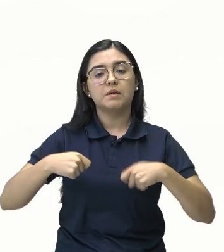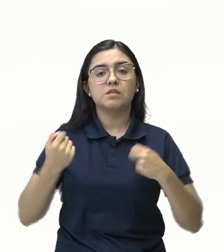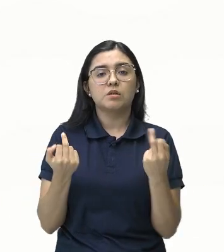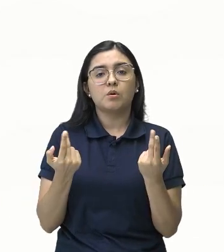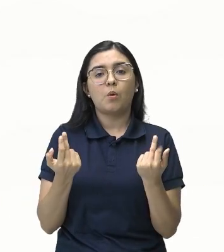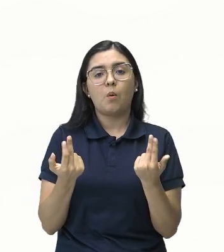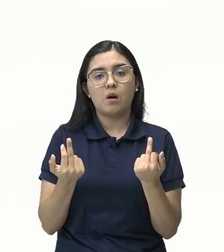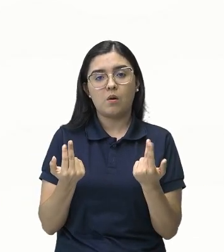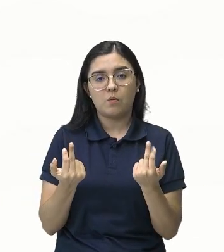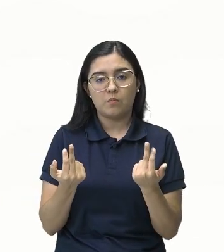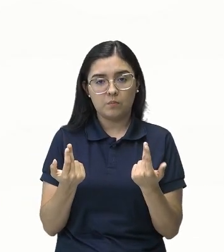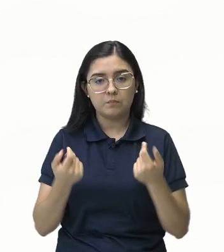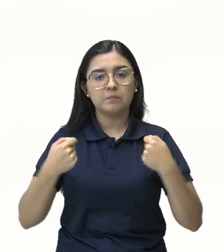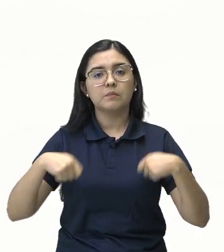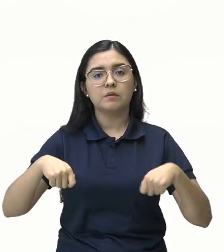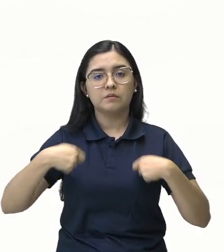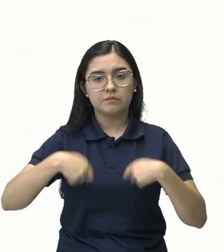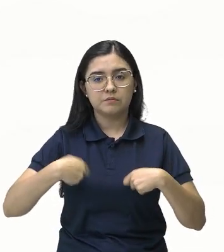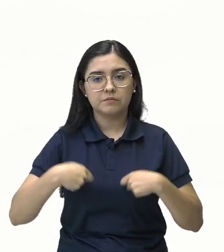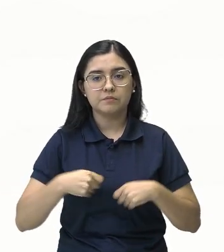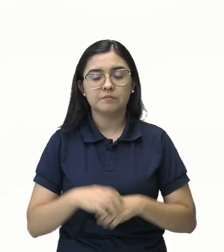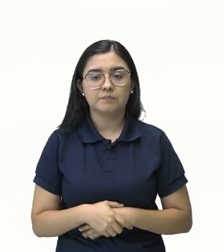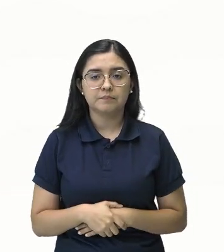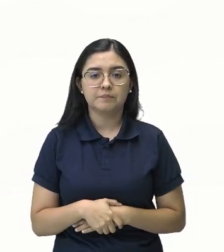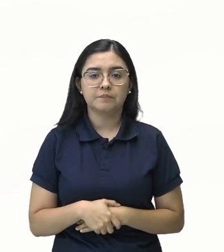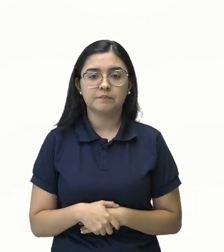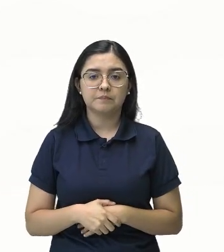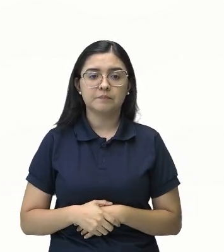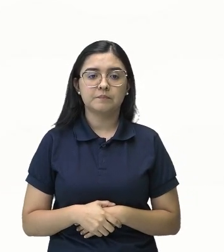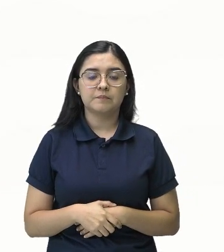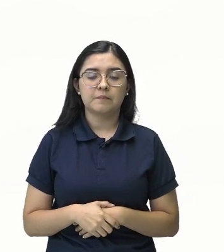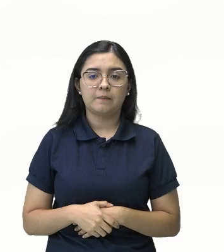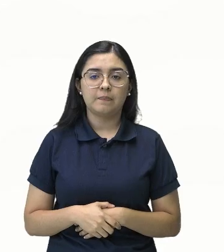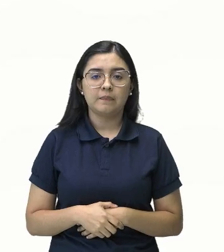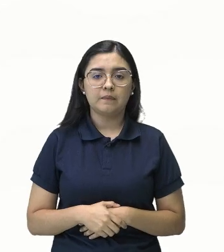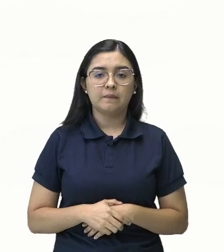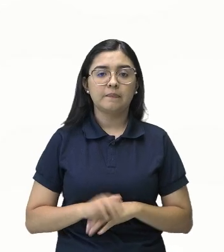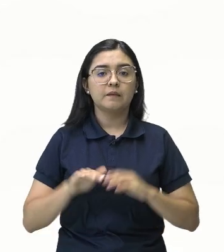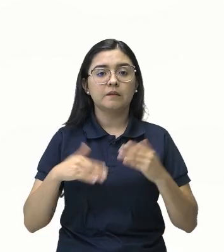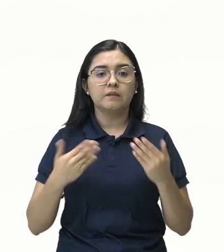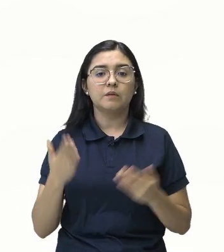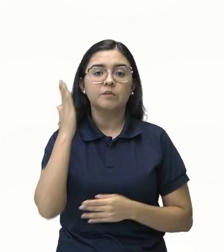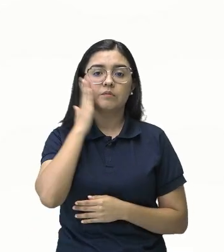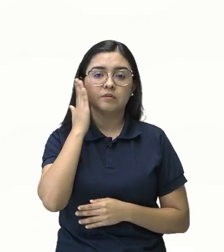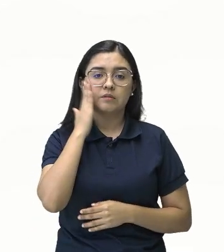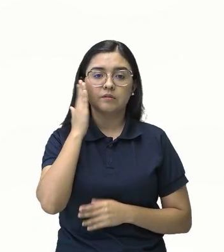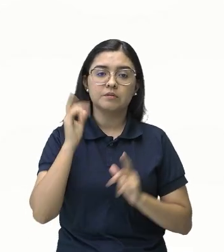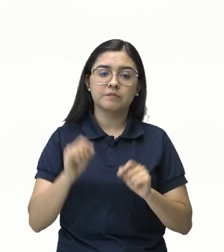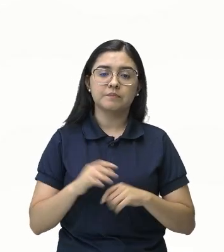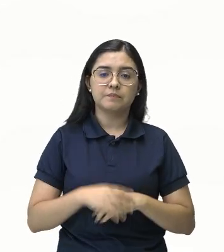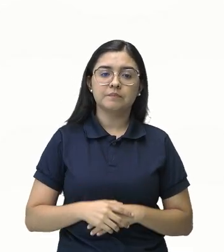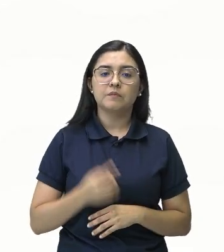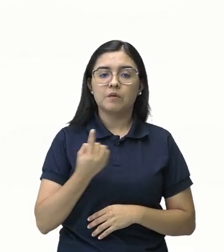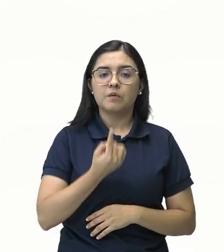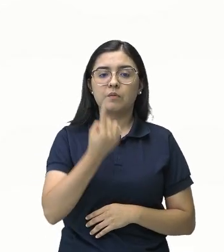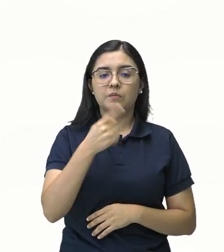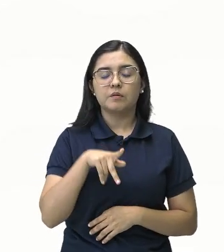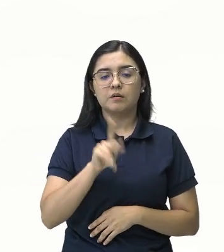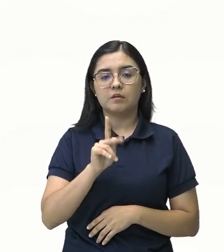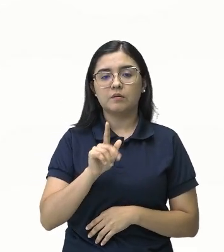mesma unidade. Tá? Então, eu sei que 1 quilograma